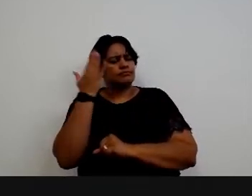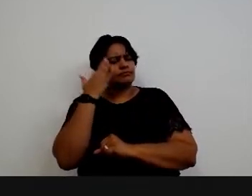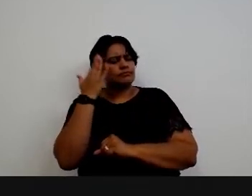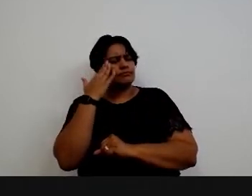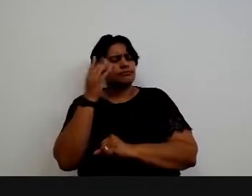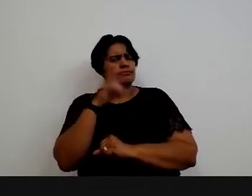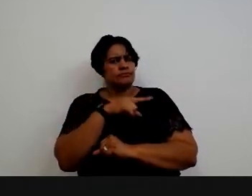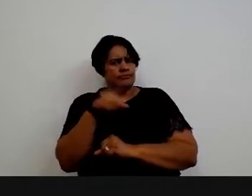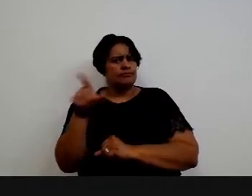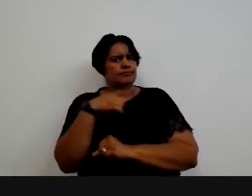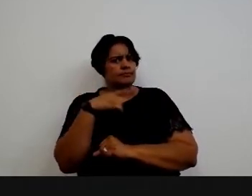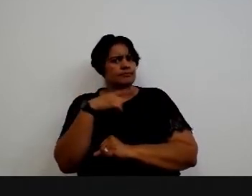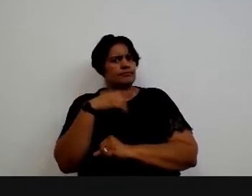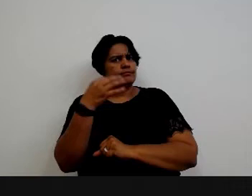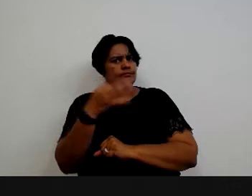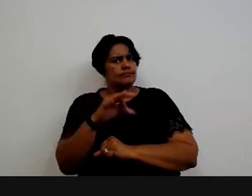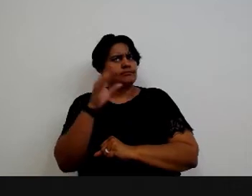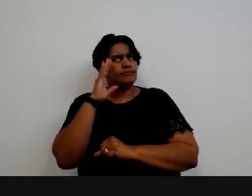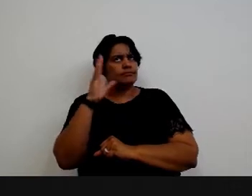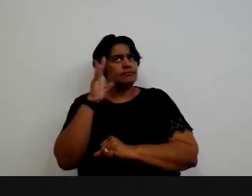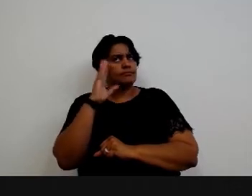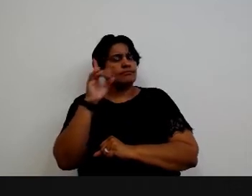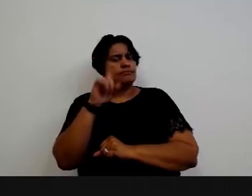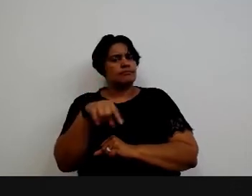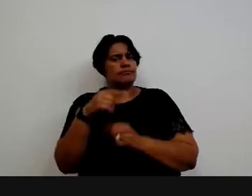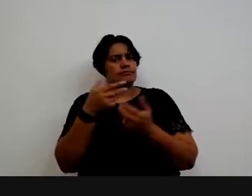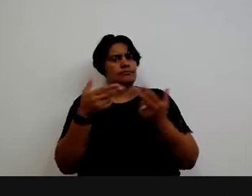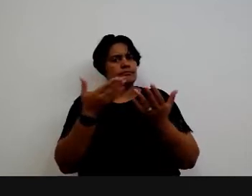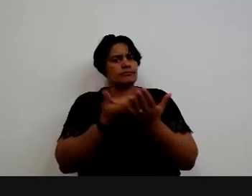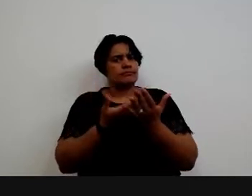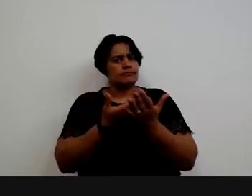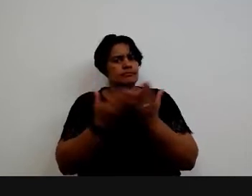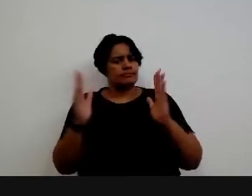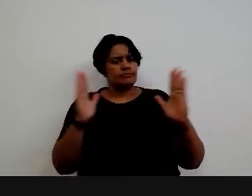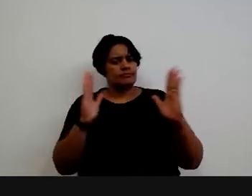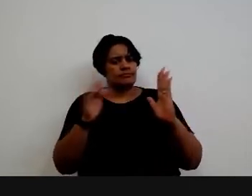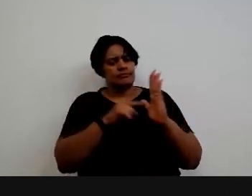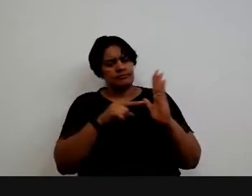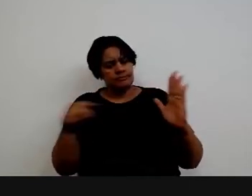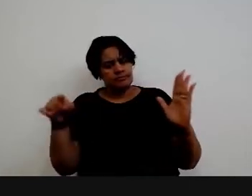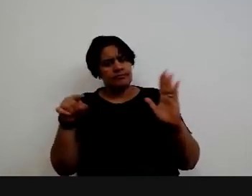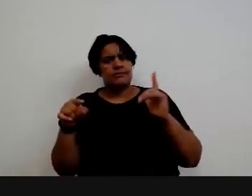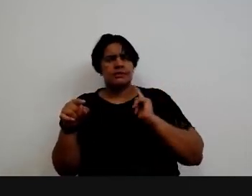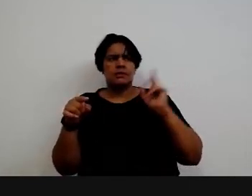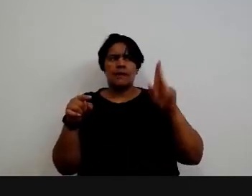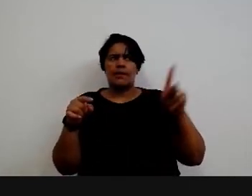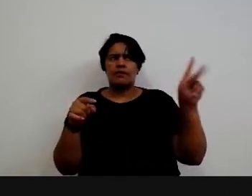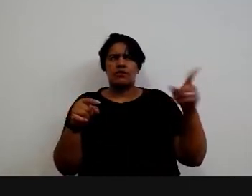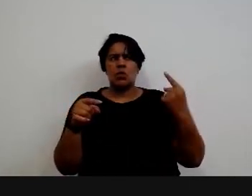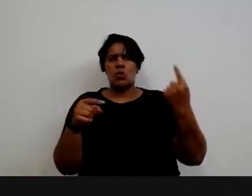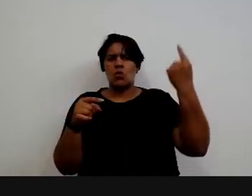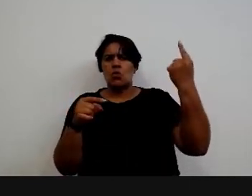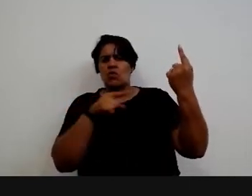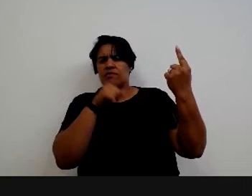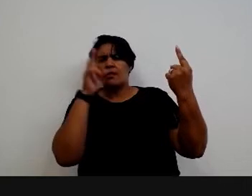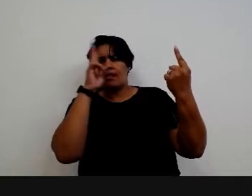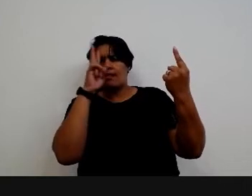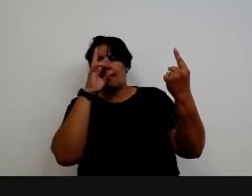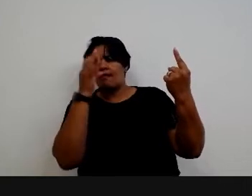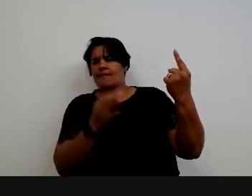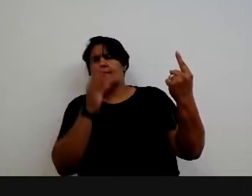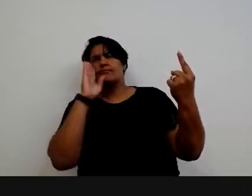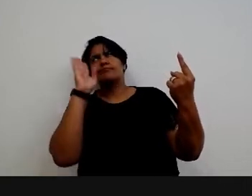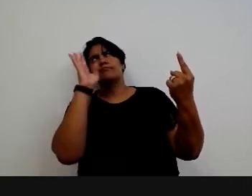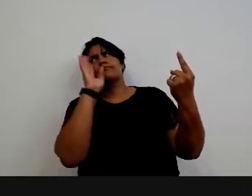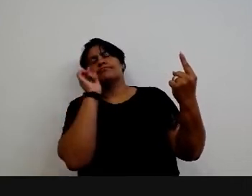aqui devem ter memórias da sua época de escola e devem ter um professor ou uma professora que marcaram muito